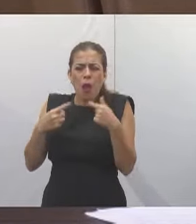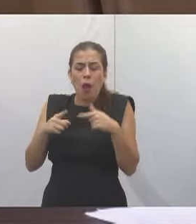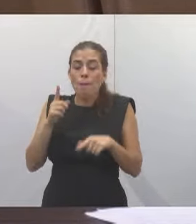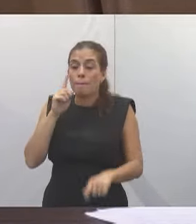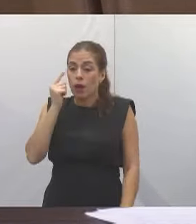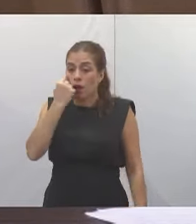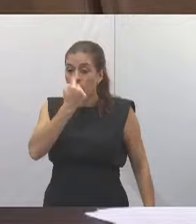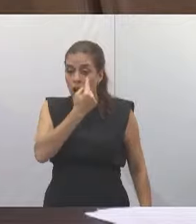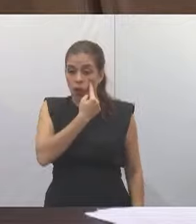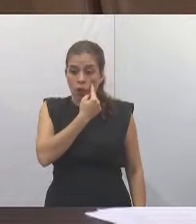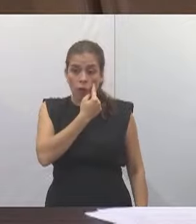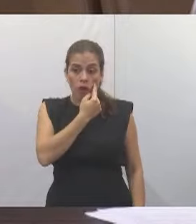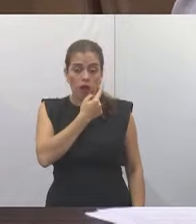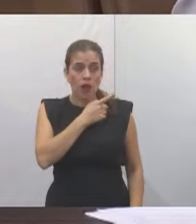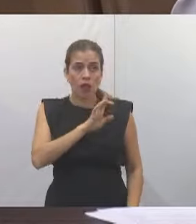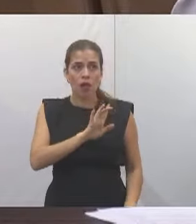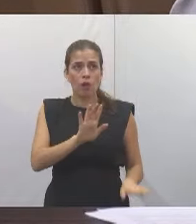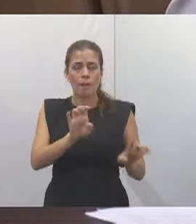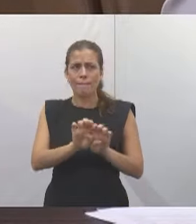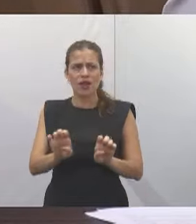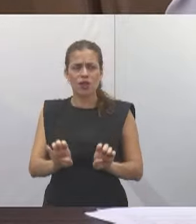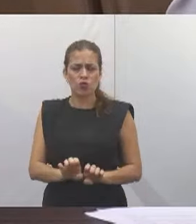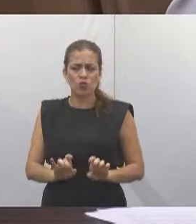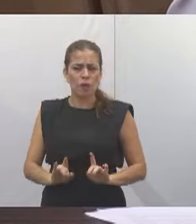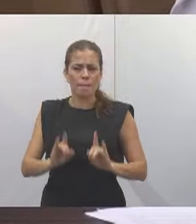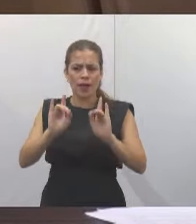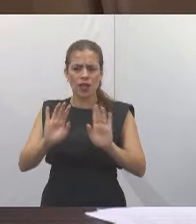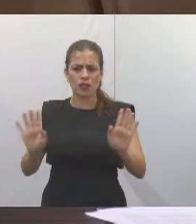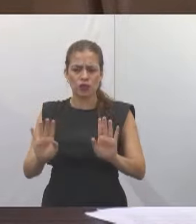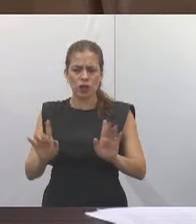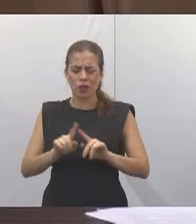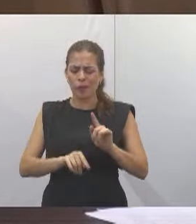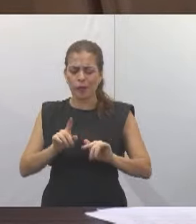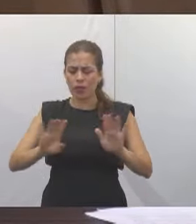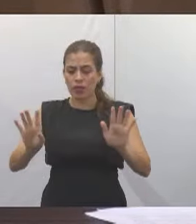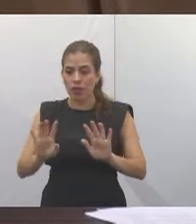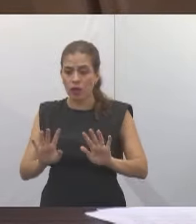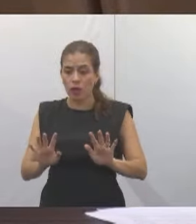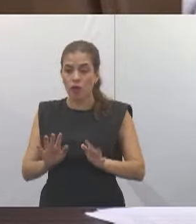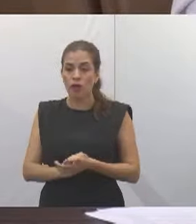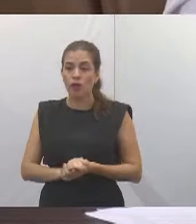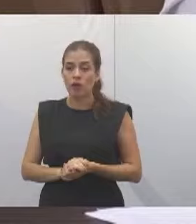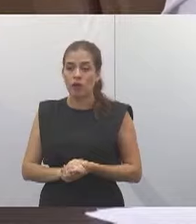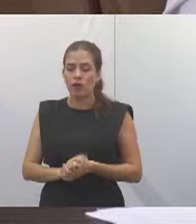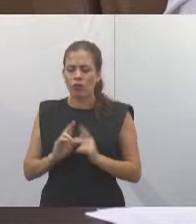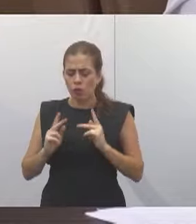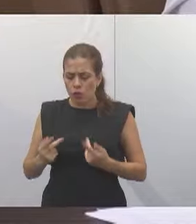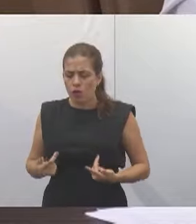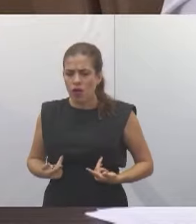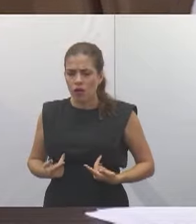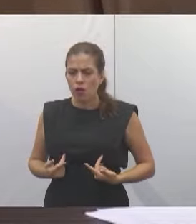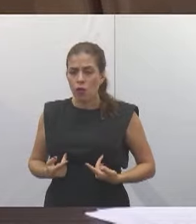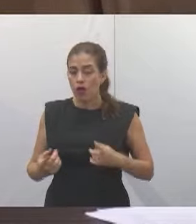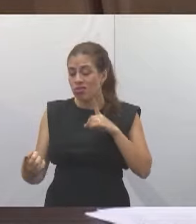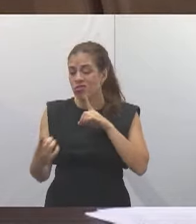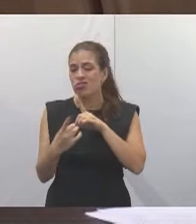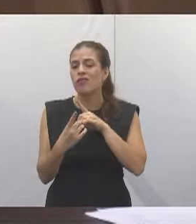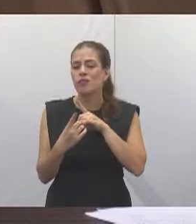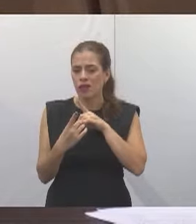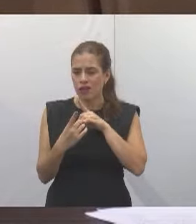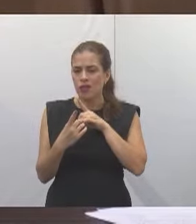Lua, não na parte estrutural, não no prédio, não nos equipamentos, estou dizendo na parte humana, no